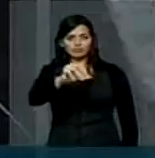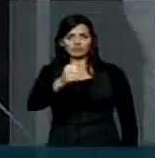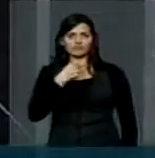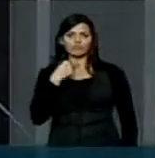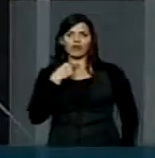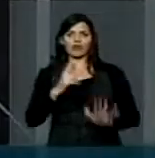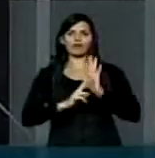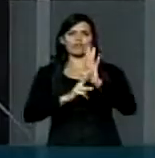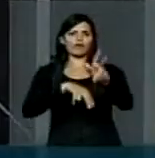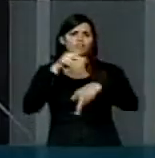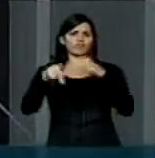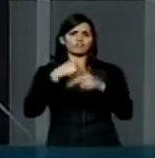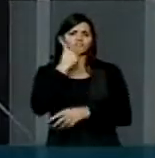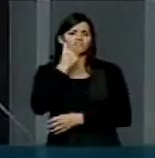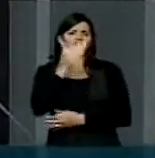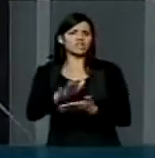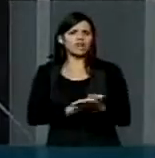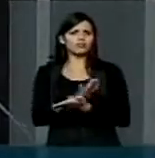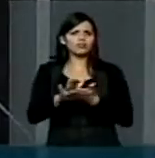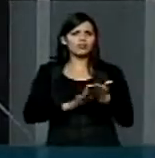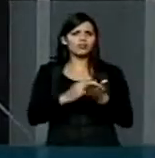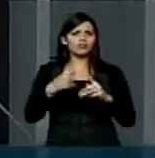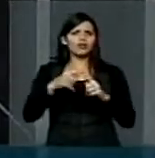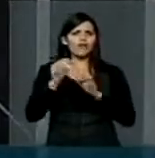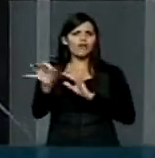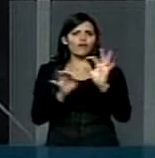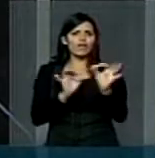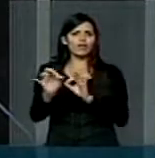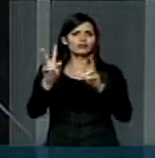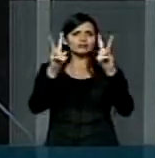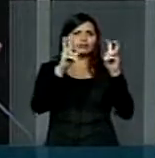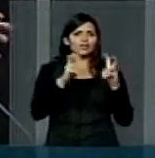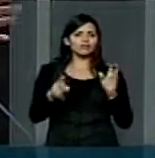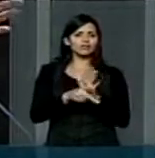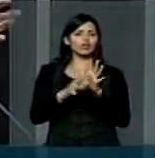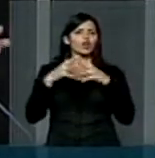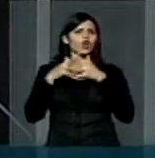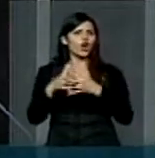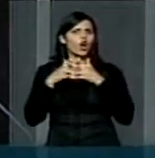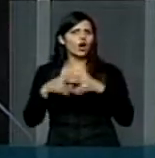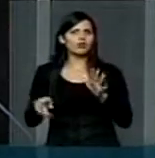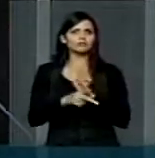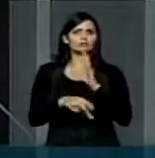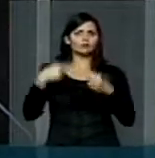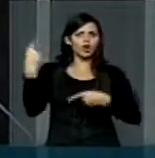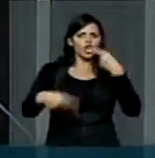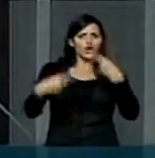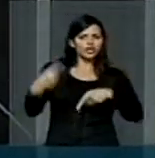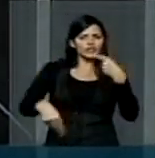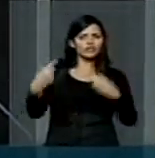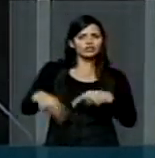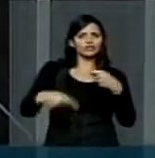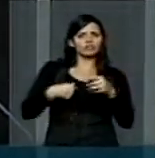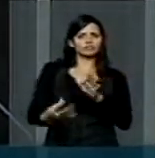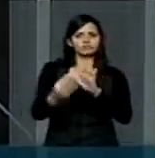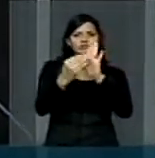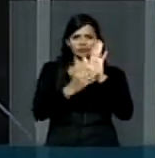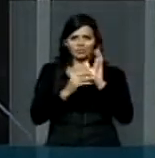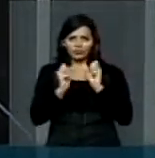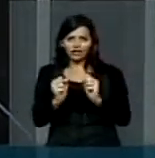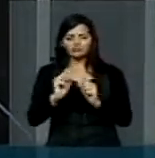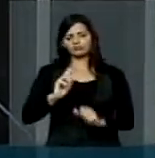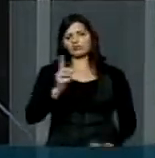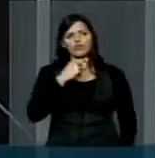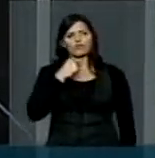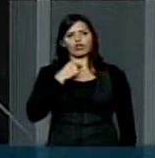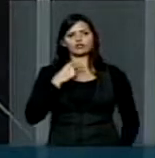representatividade para definir e formatar temas de complexidade política e temas